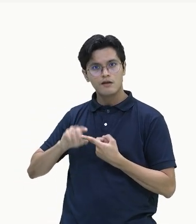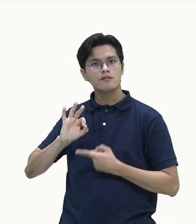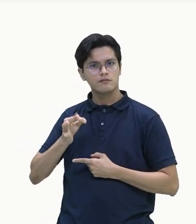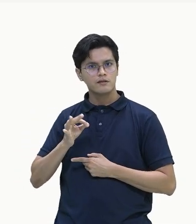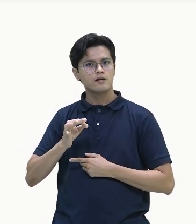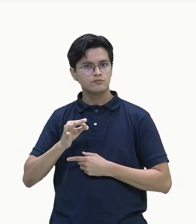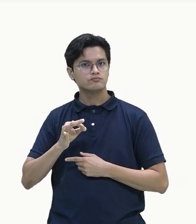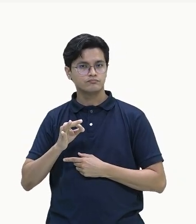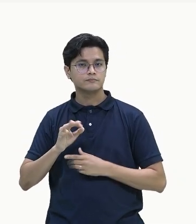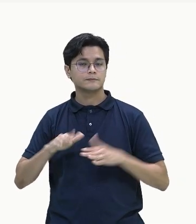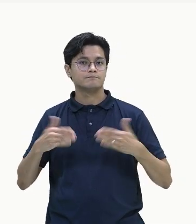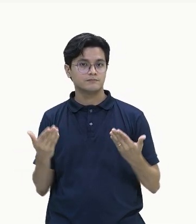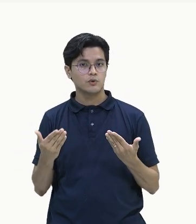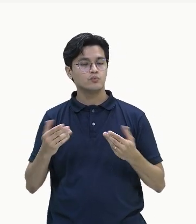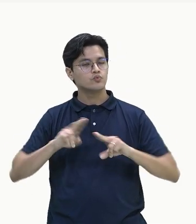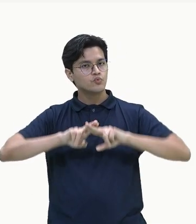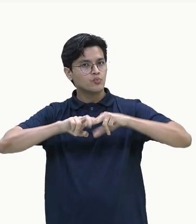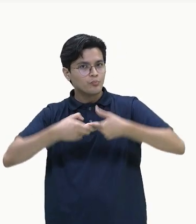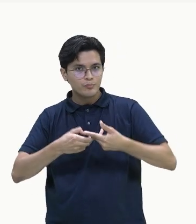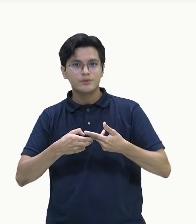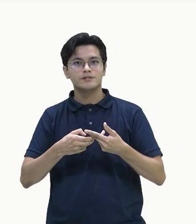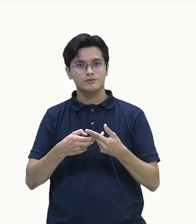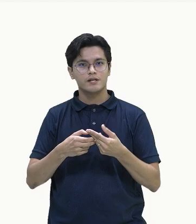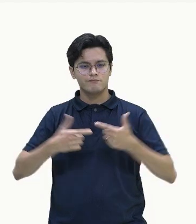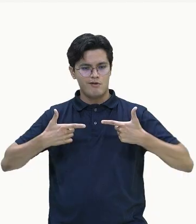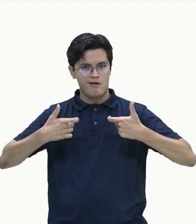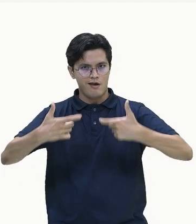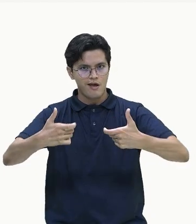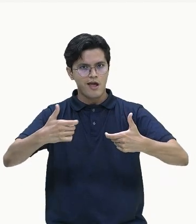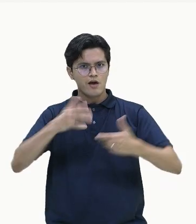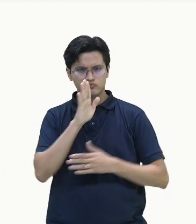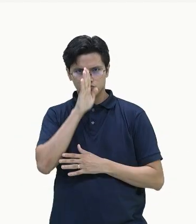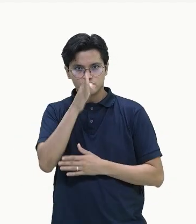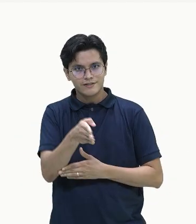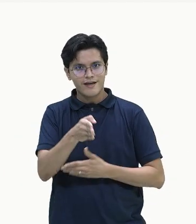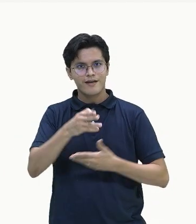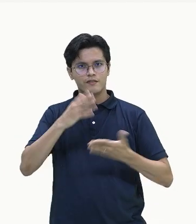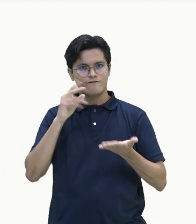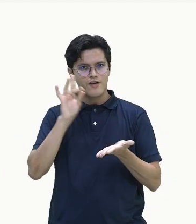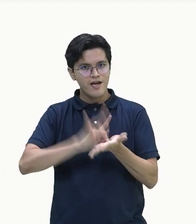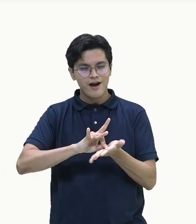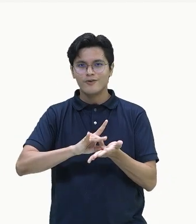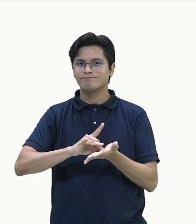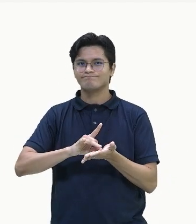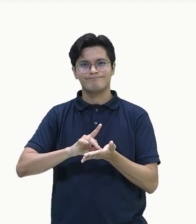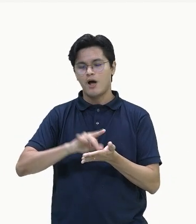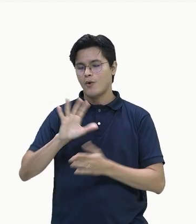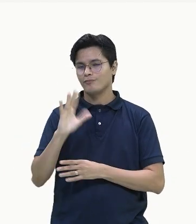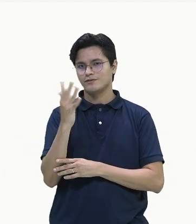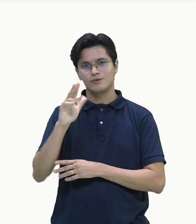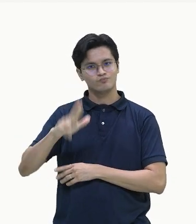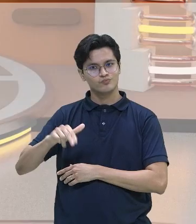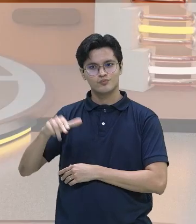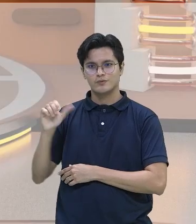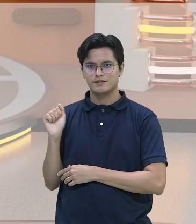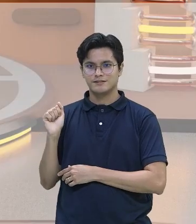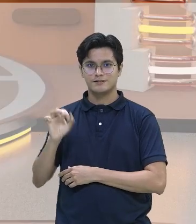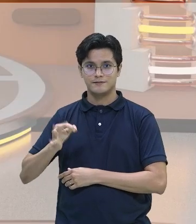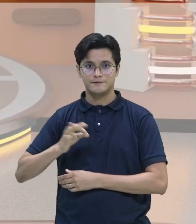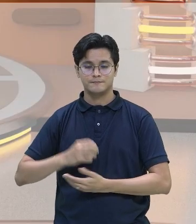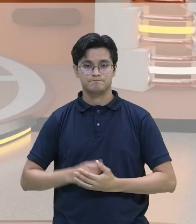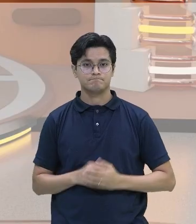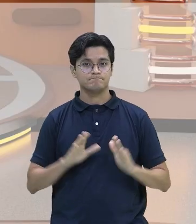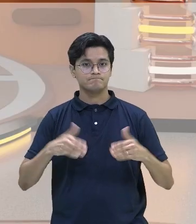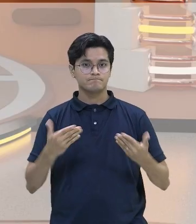Soviética. Por isso eles nunca se enfrentaram diretamente, né? Eles financiavam ali os conflitos regionais.